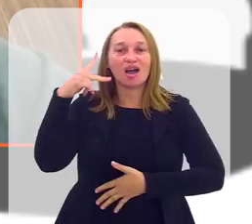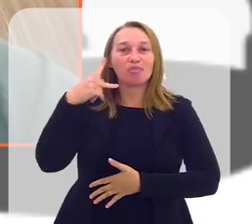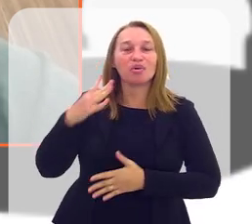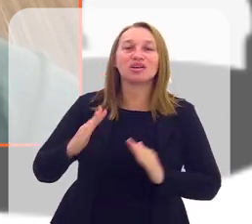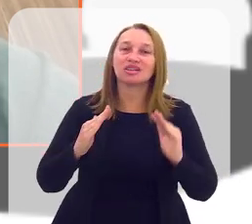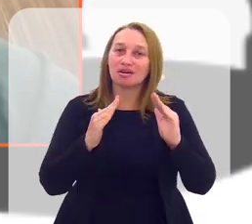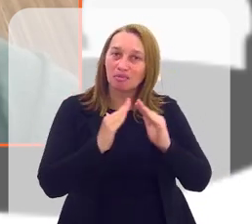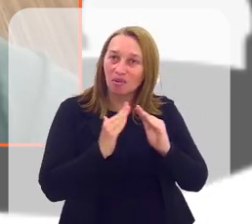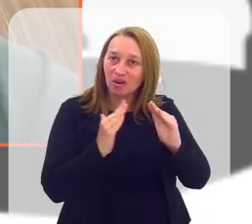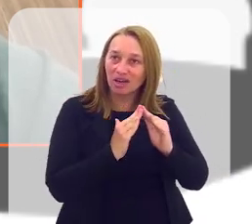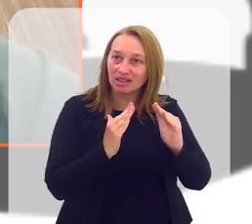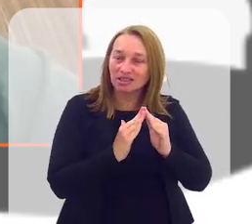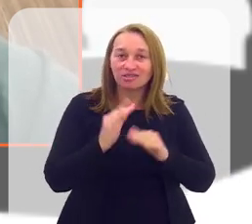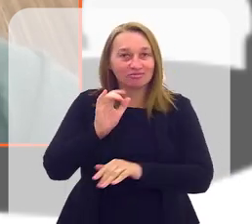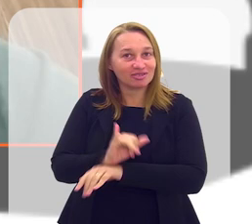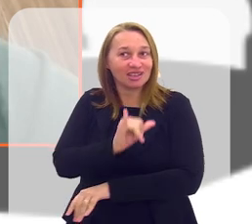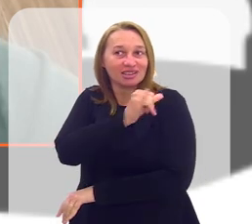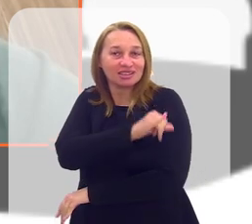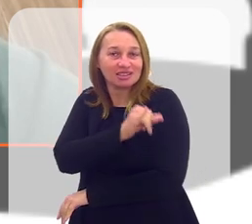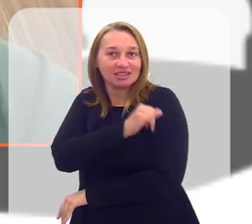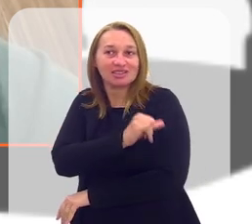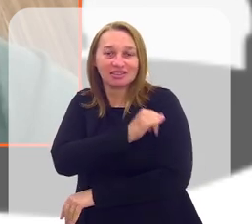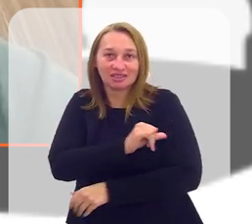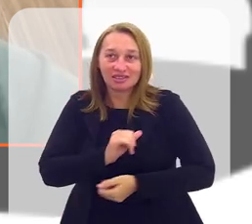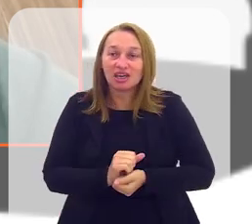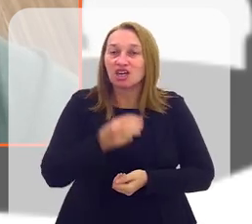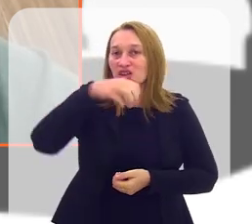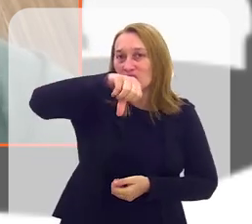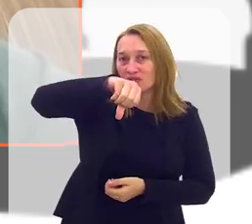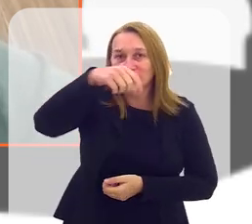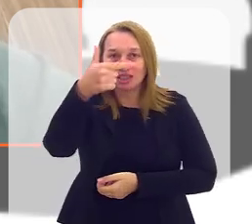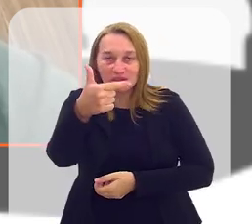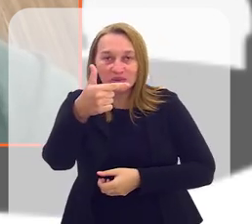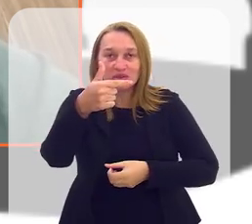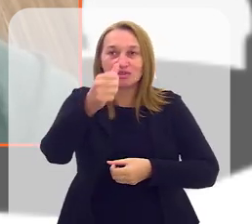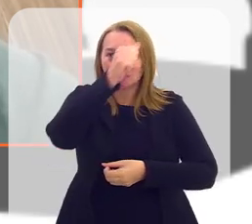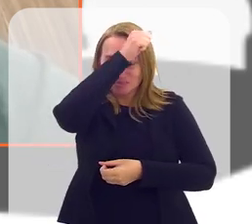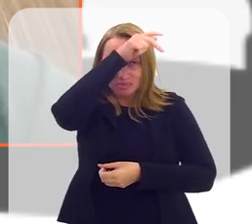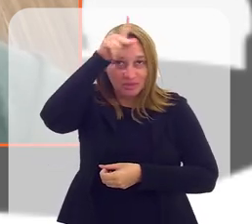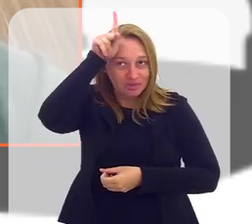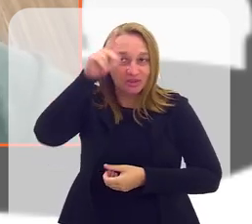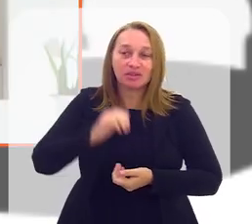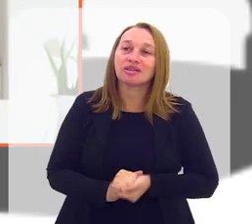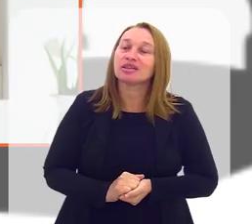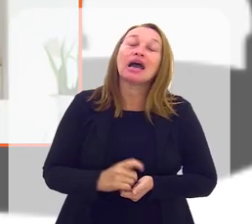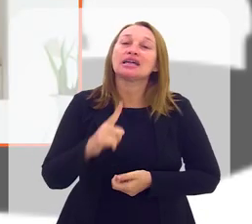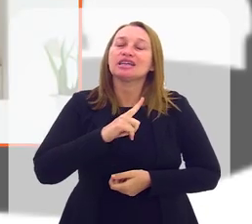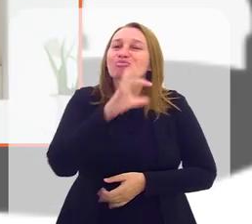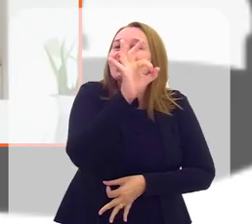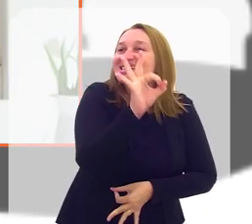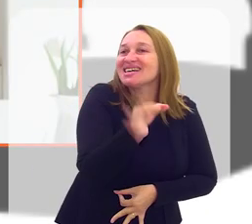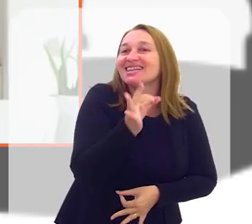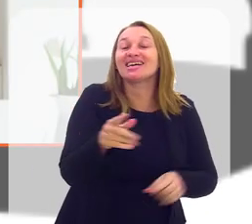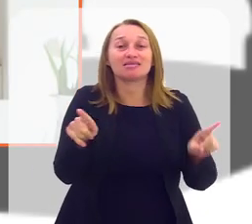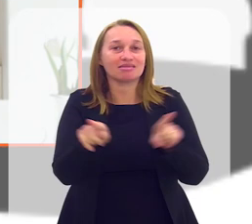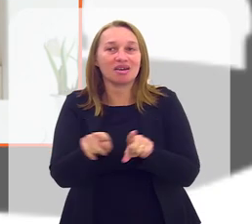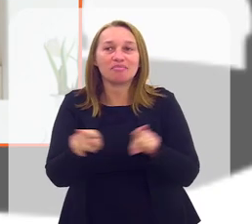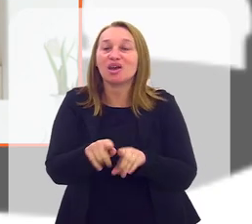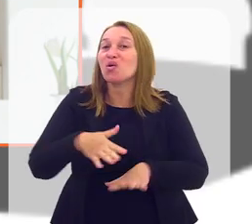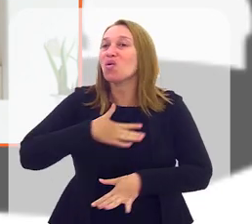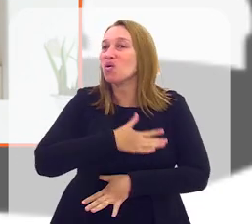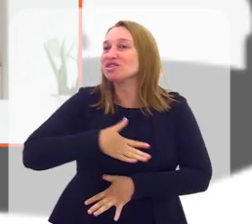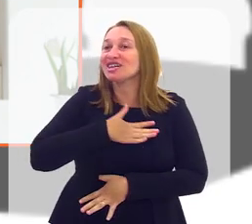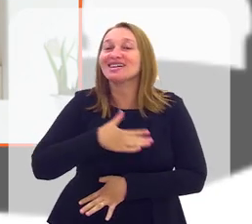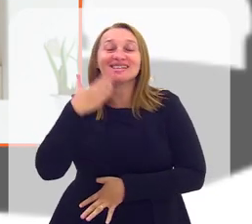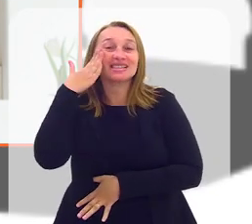política habitacional do Estado do Rio de Janeiro e de seus 92 municípios. Nós temos certeza também.